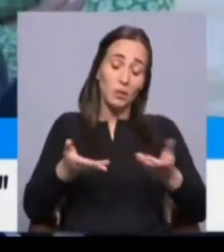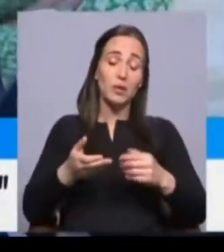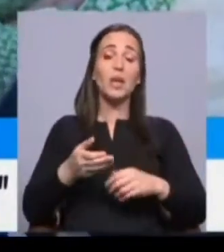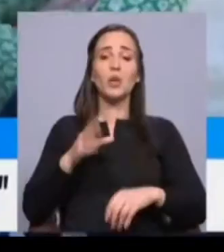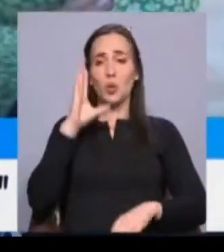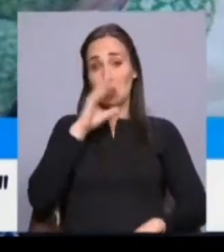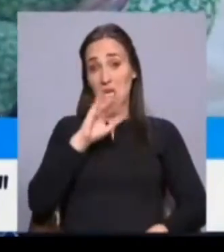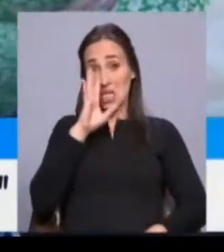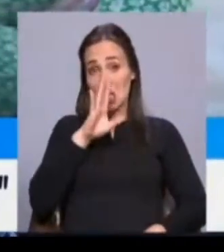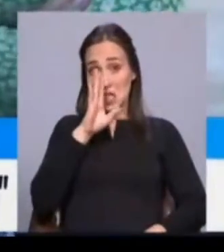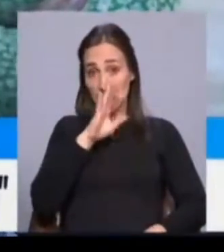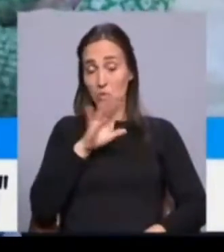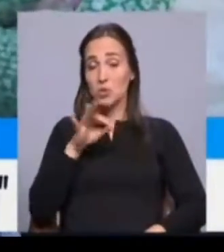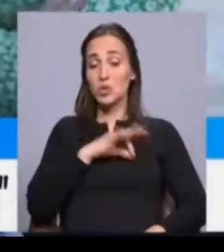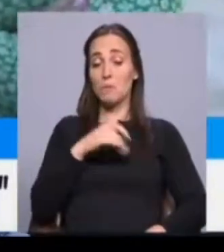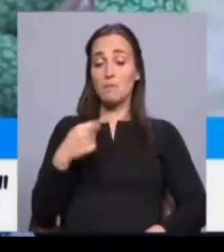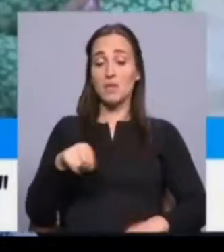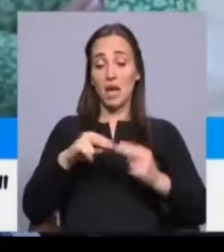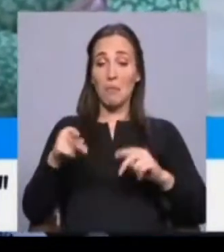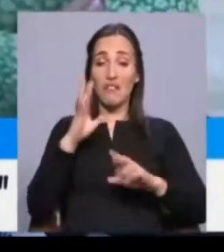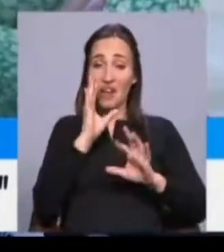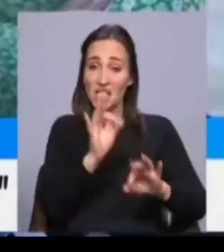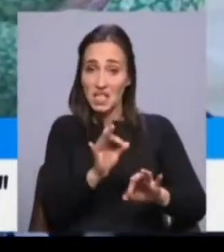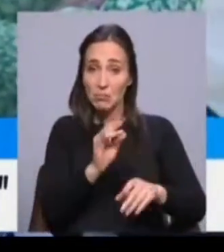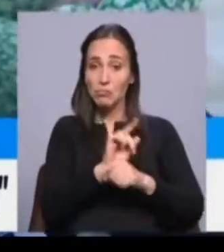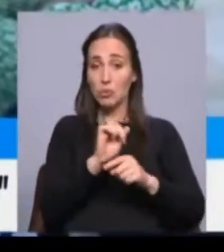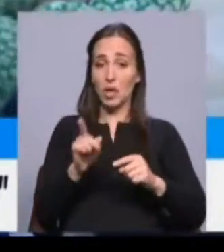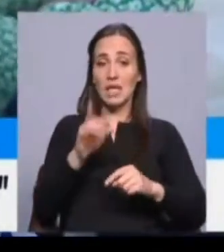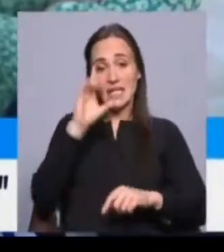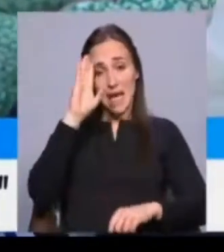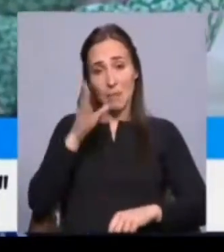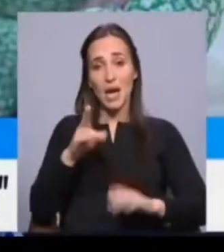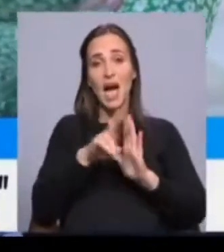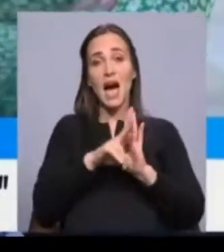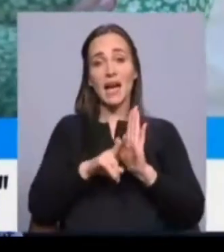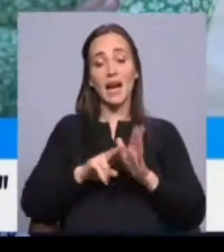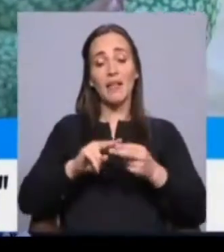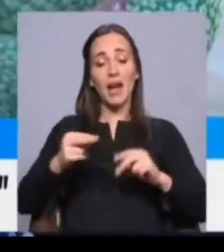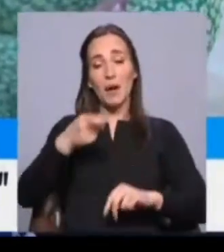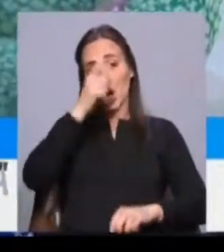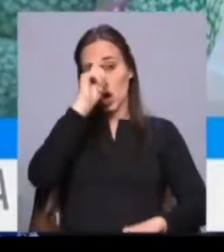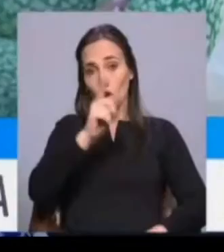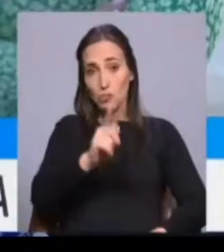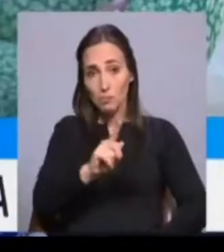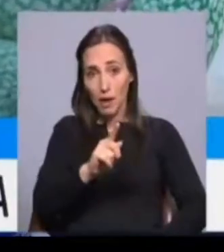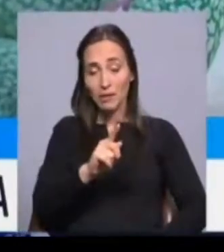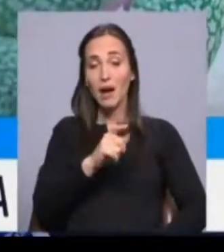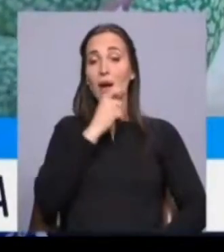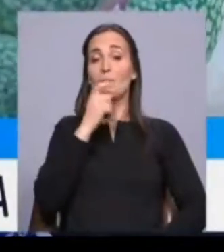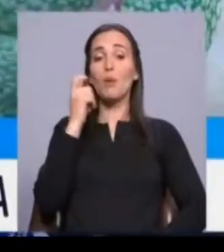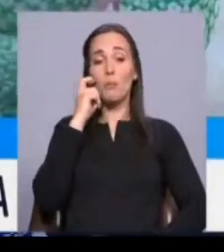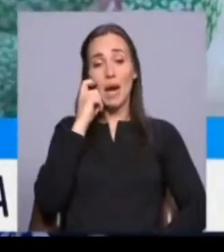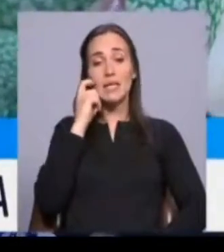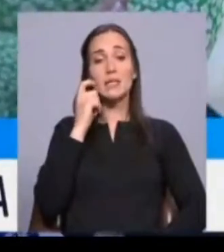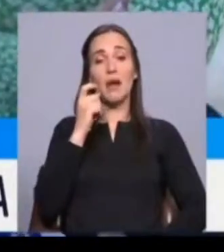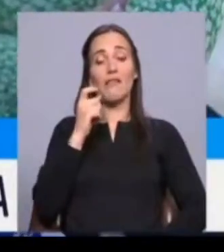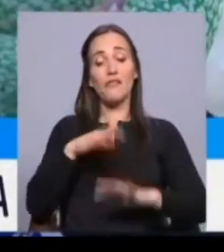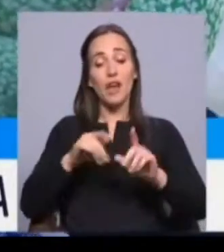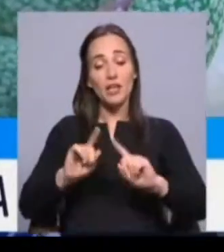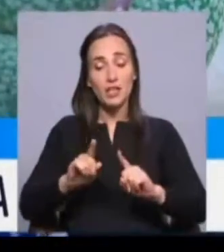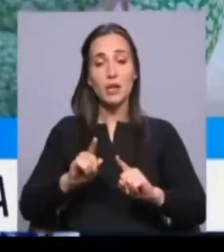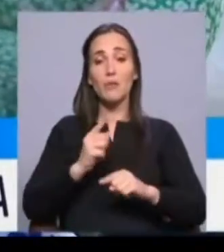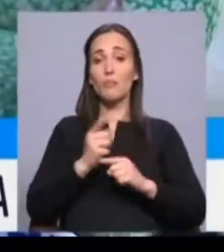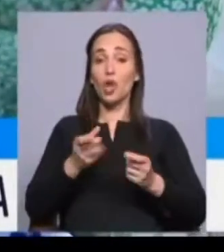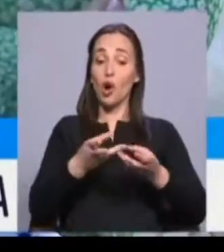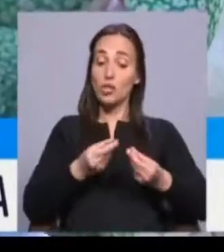é porque sabe que não está a cumprir o regimento da própria autarquia e porque sabe que não está a cumprir sequer a sua promessa eleitoral, porque já fez um orçamento, já